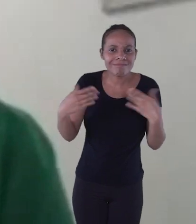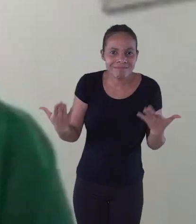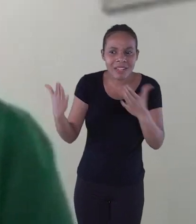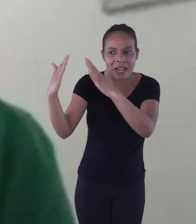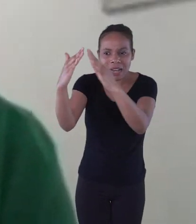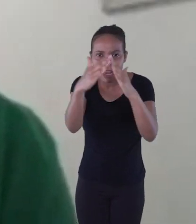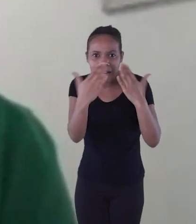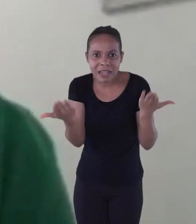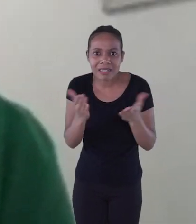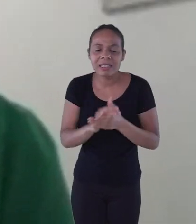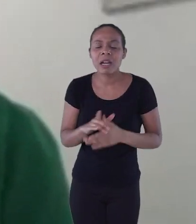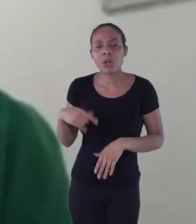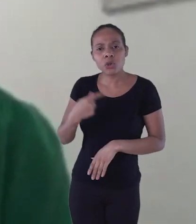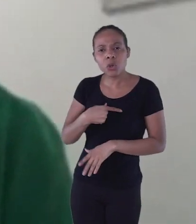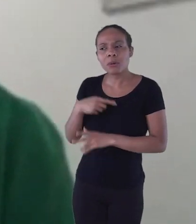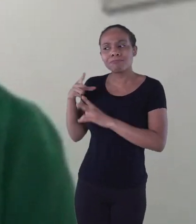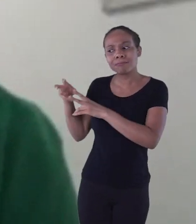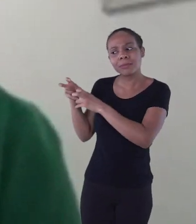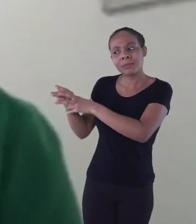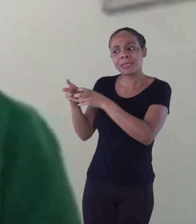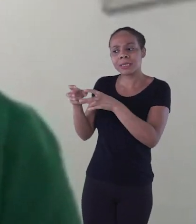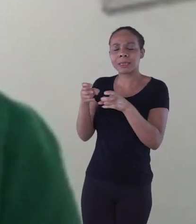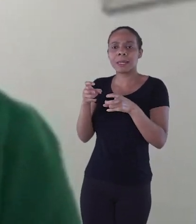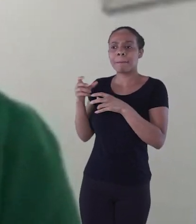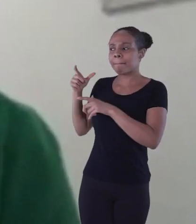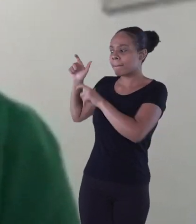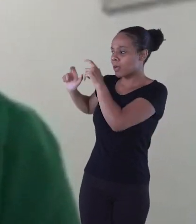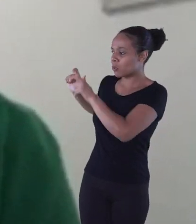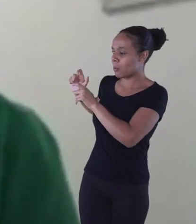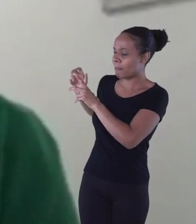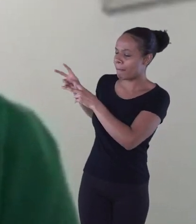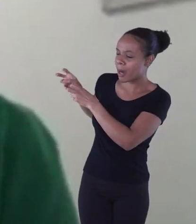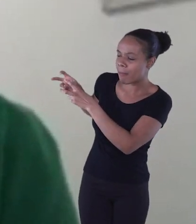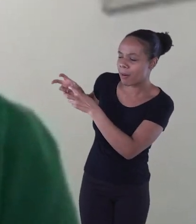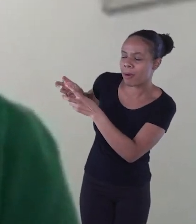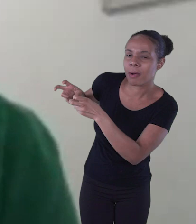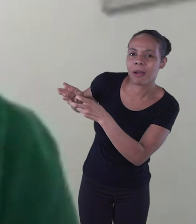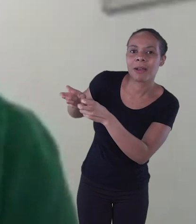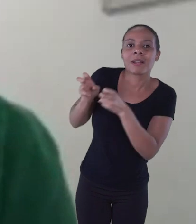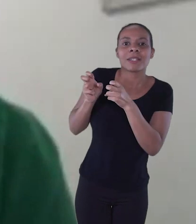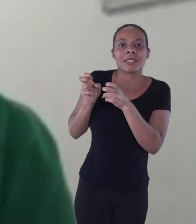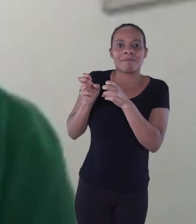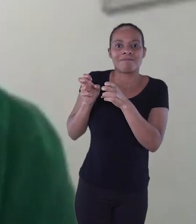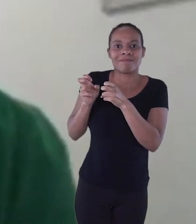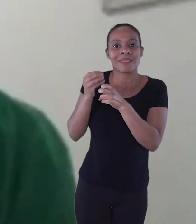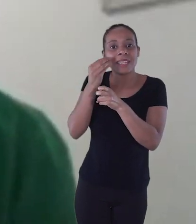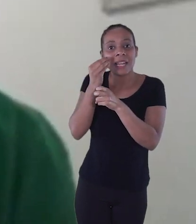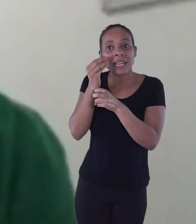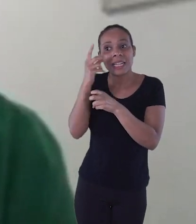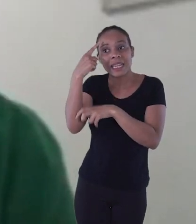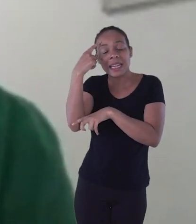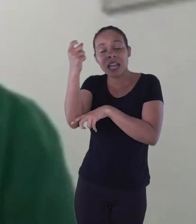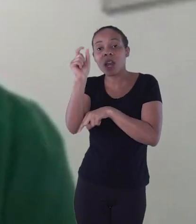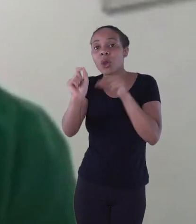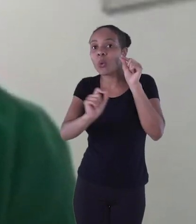esses personagens e fazendo o quê? Dando essa ideia de